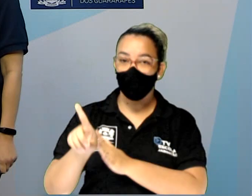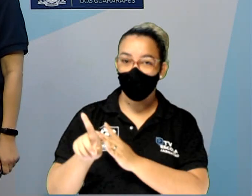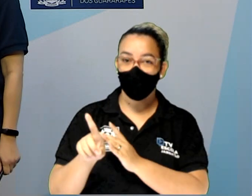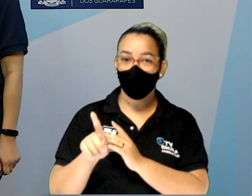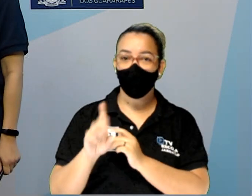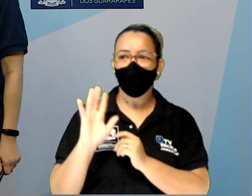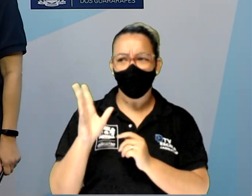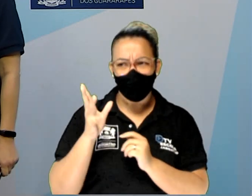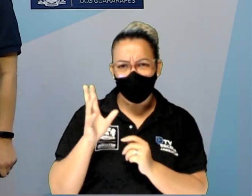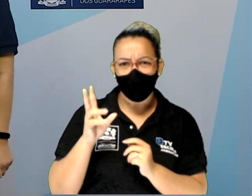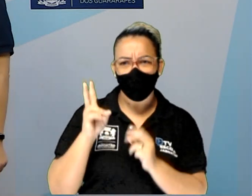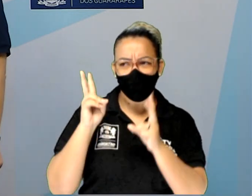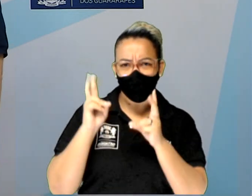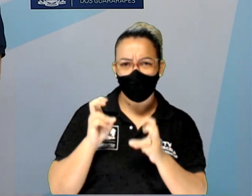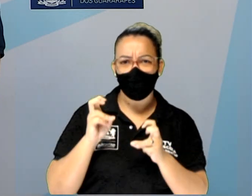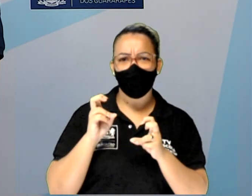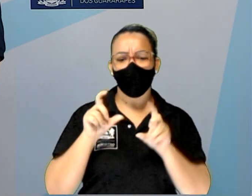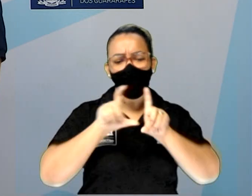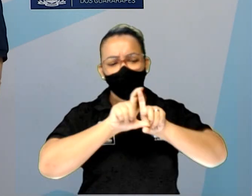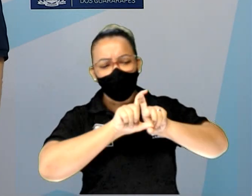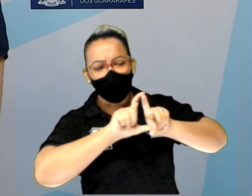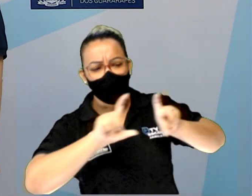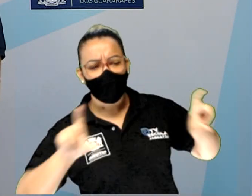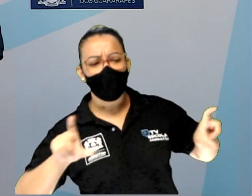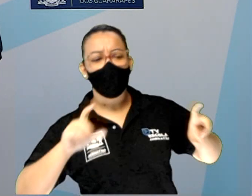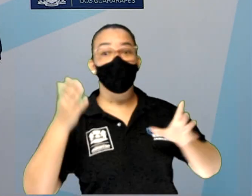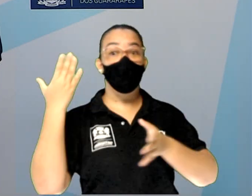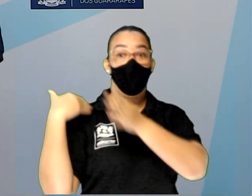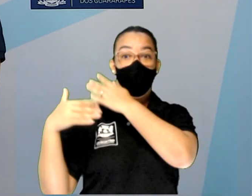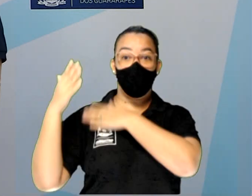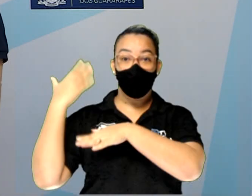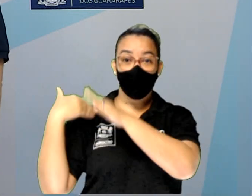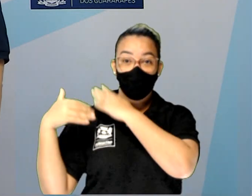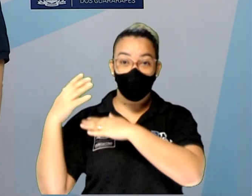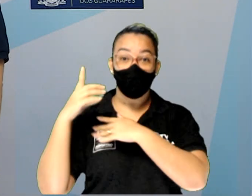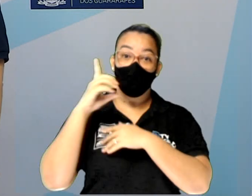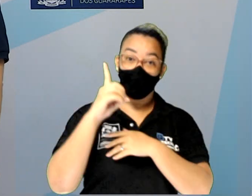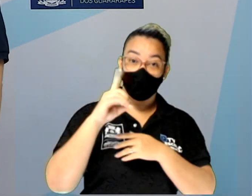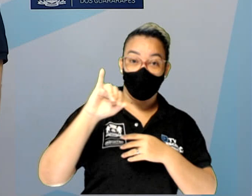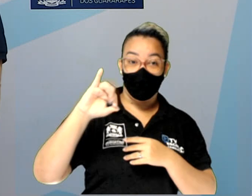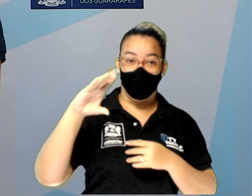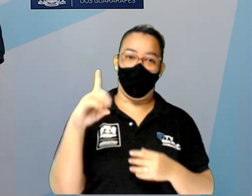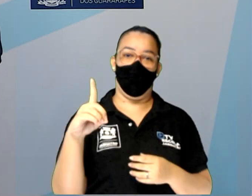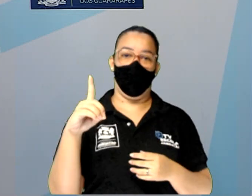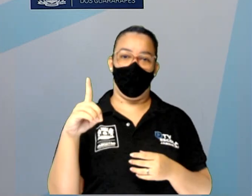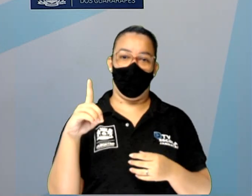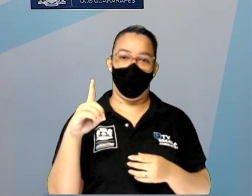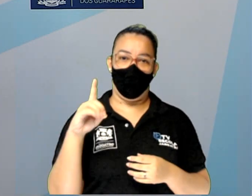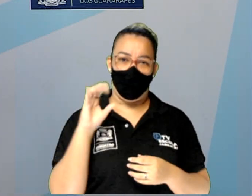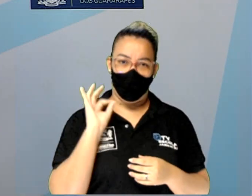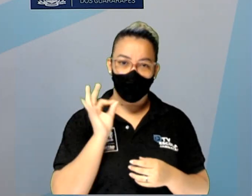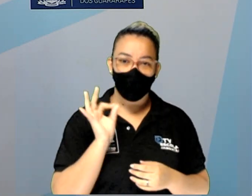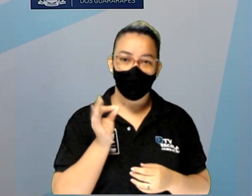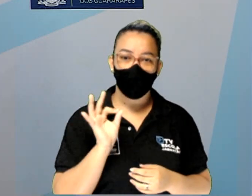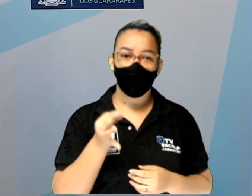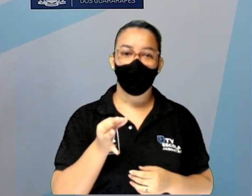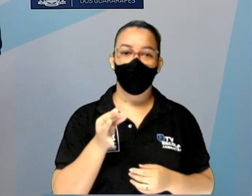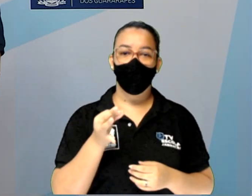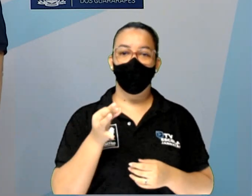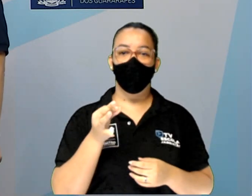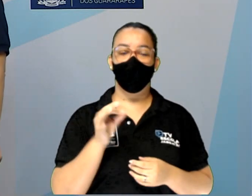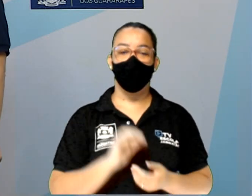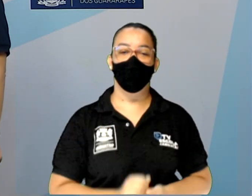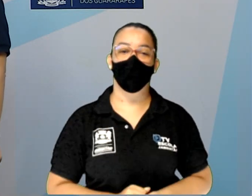já vai saber que a frase está no passado pelo did, certo? Então, did Lucas